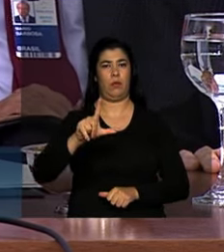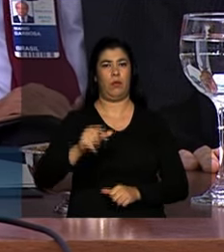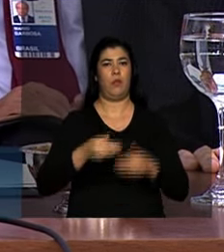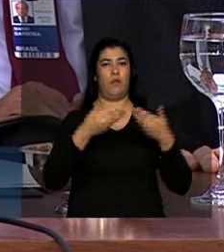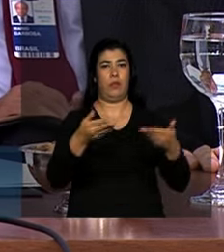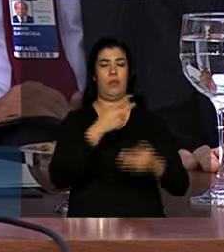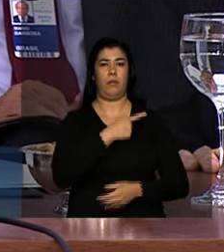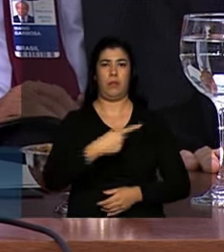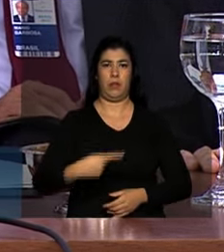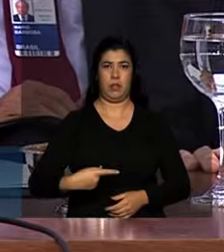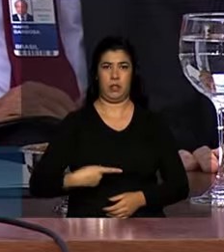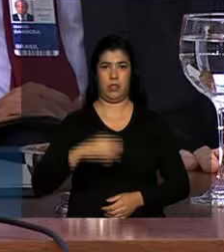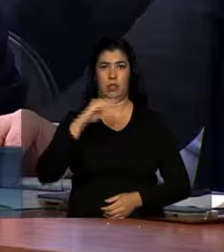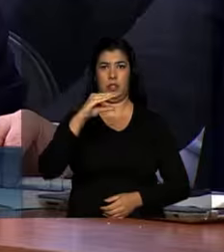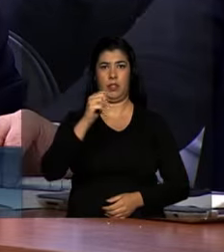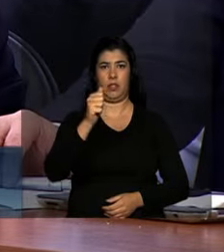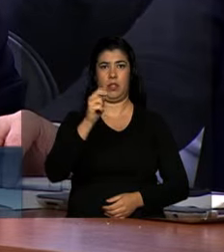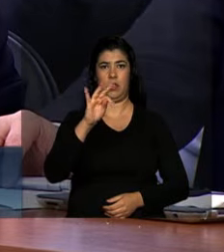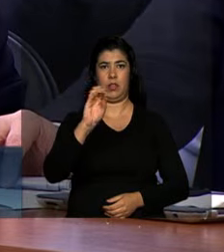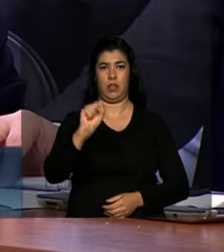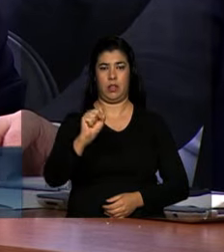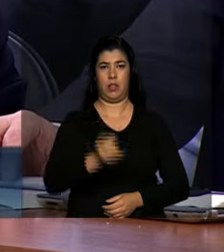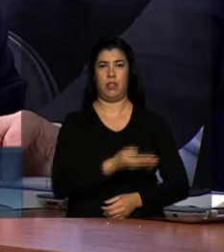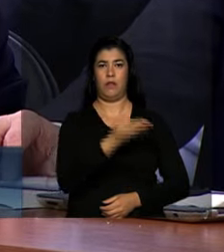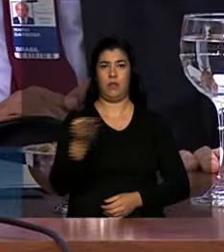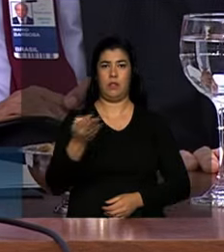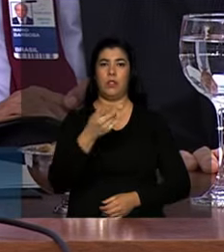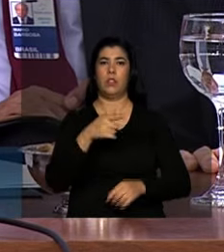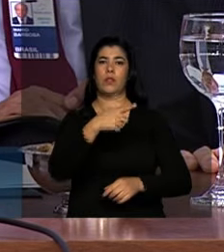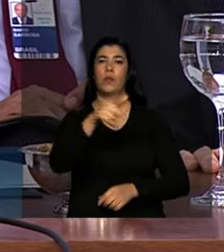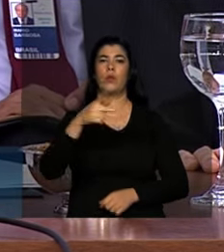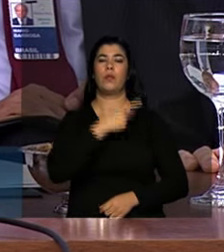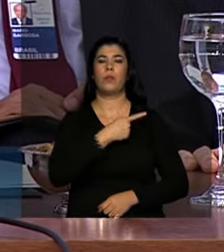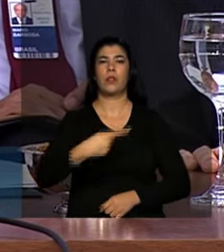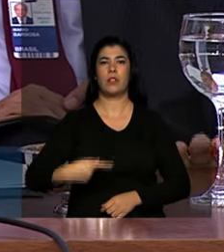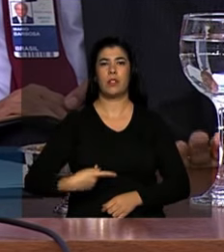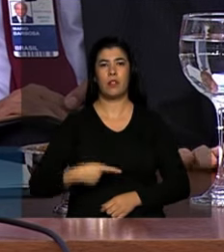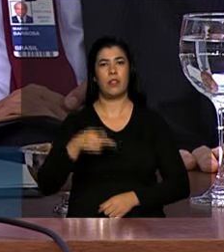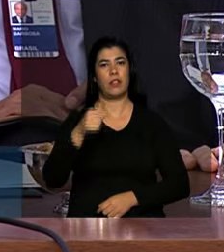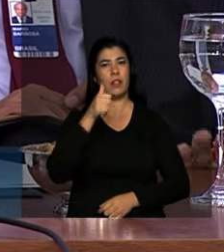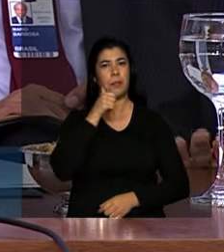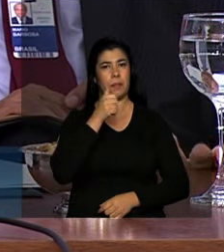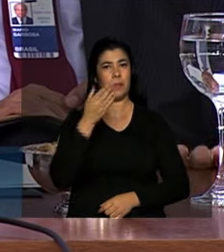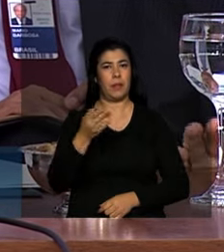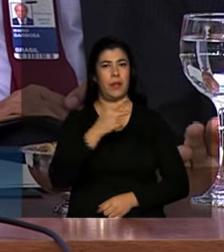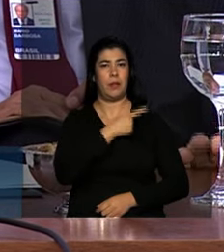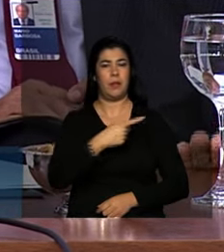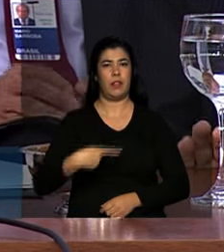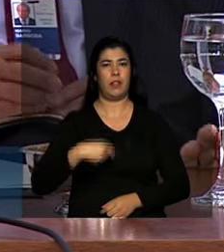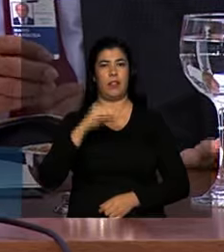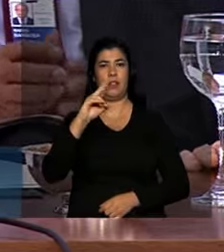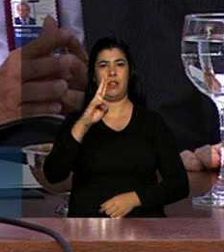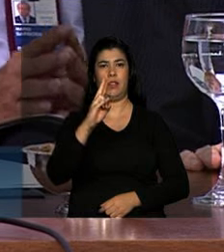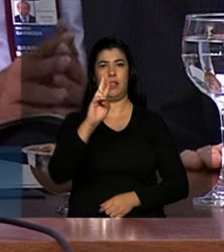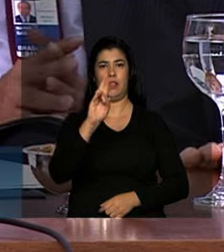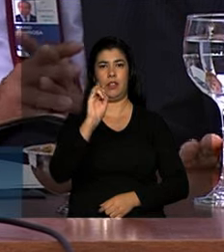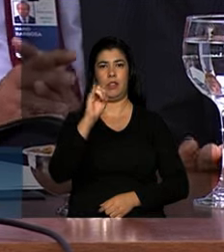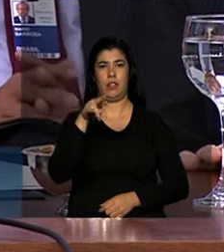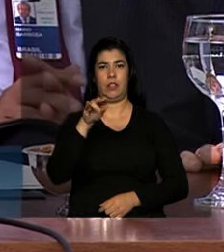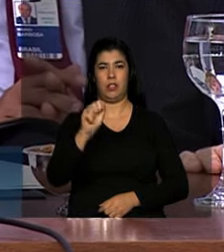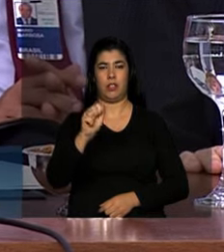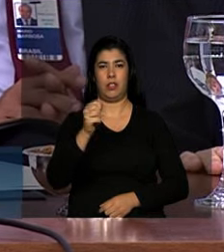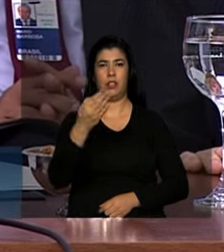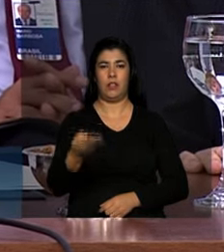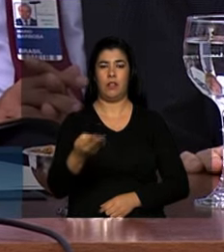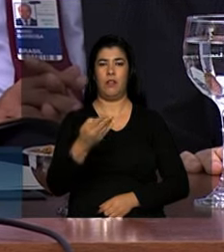Presidente Cartes, senhores presidentes, presidenta Cristina, presidente